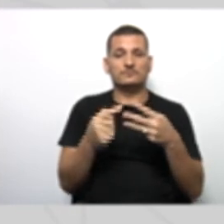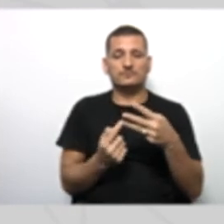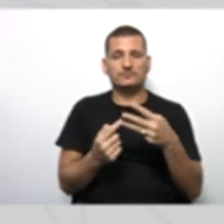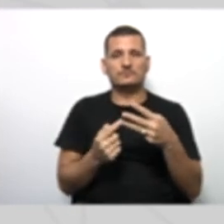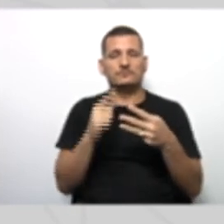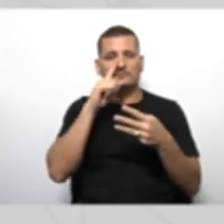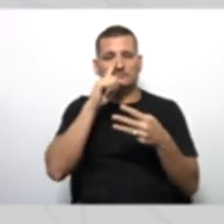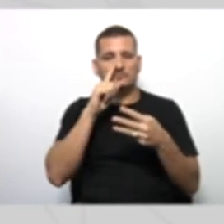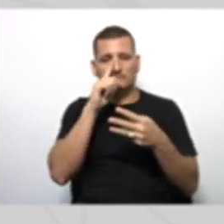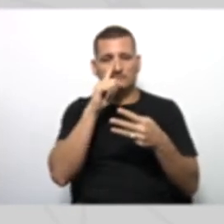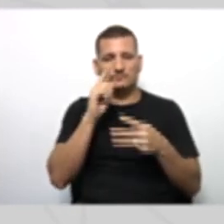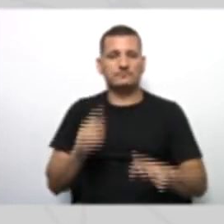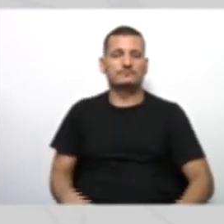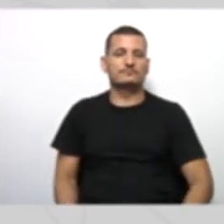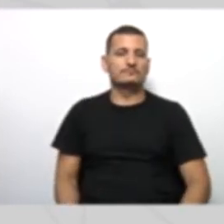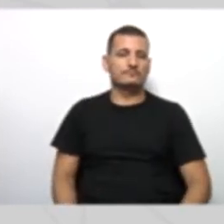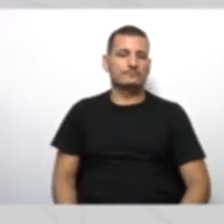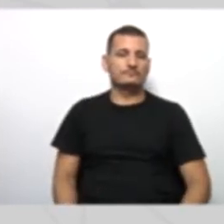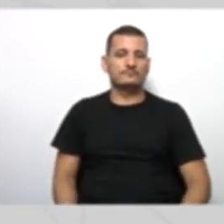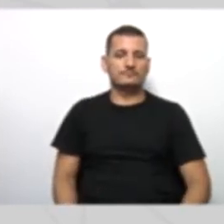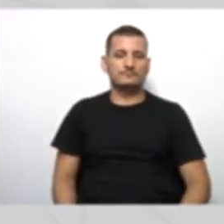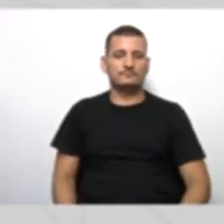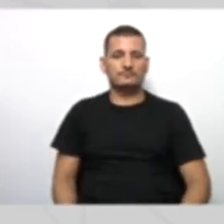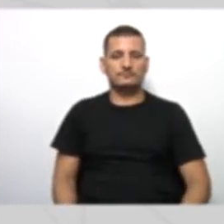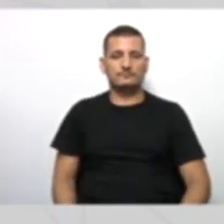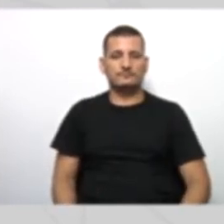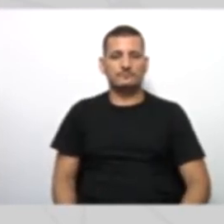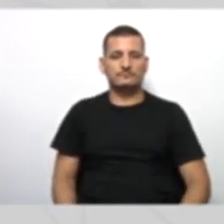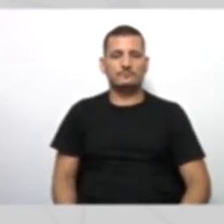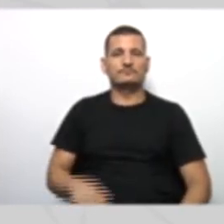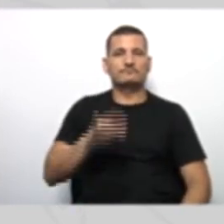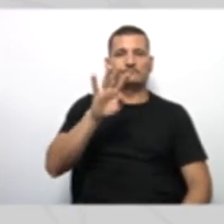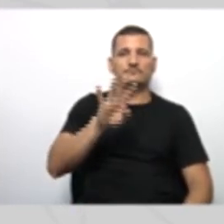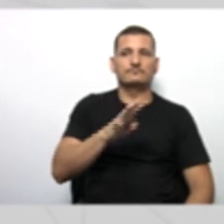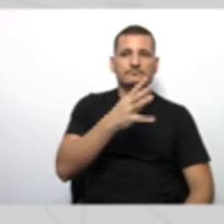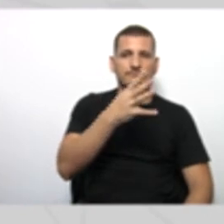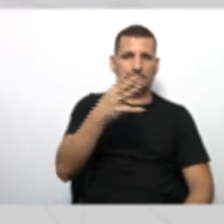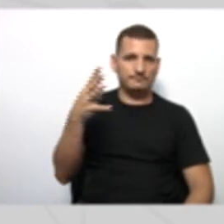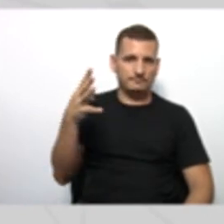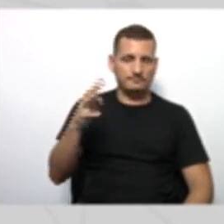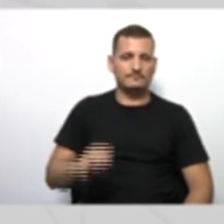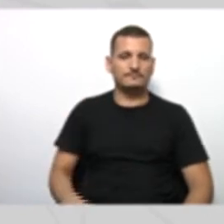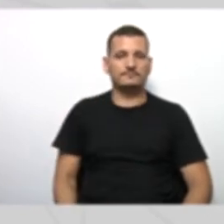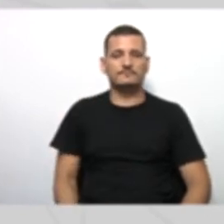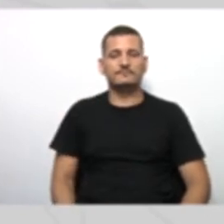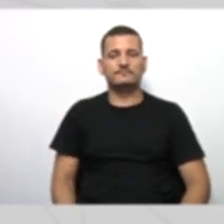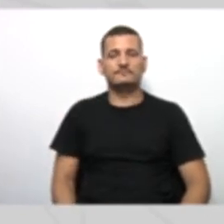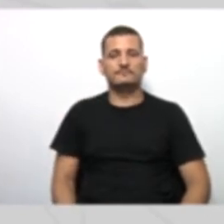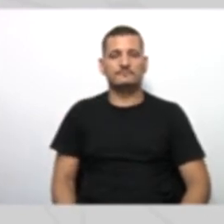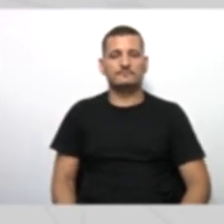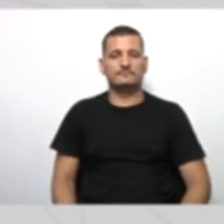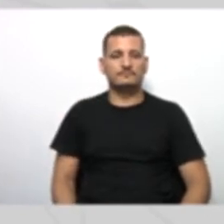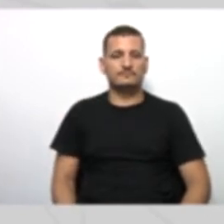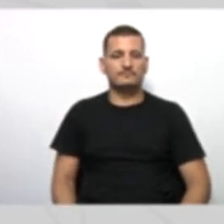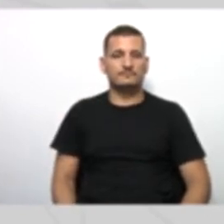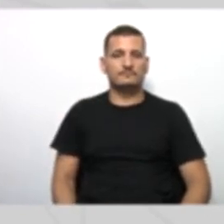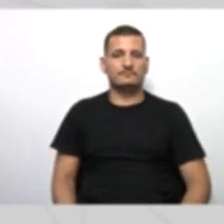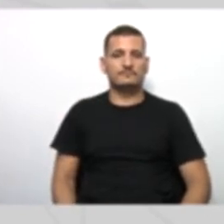Coopera Táxi RO é composta por 150 associados e atua nas cidades de Porto Velho, de Paraná e